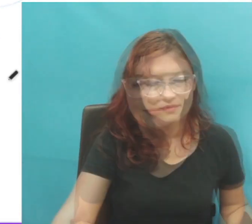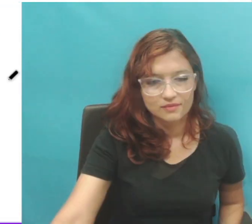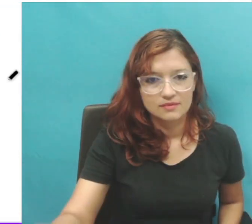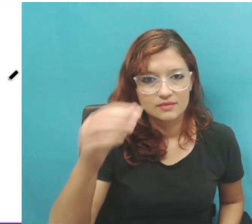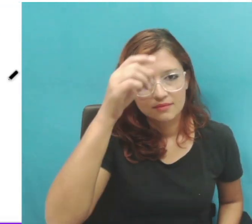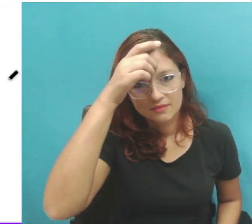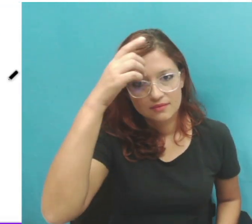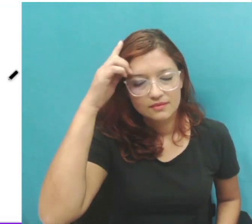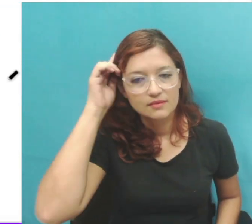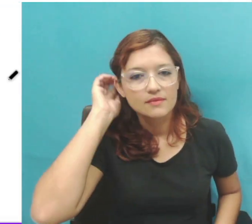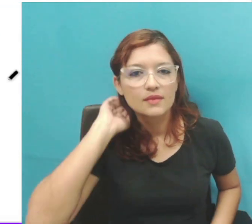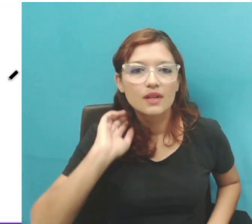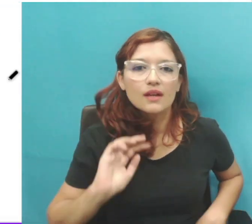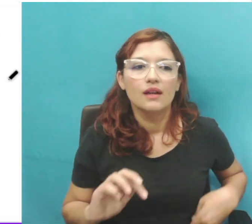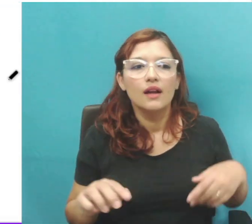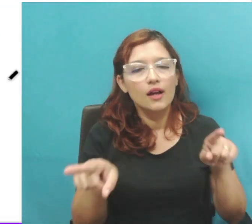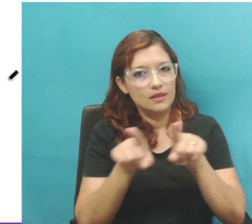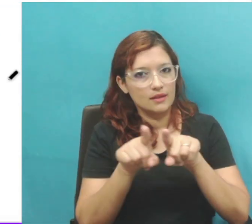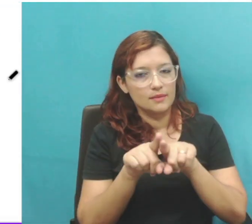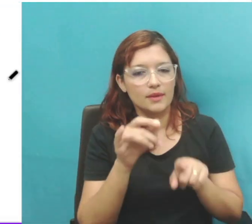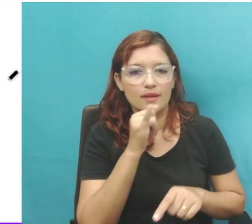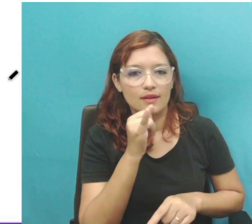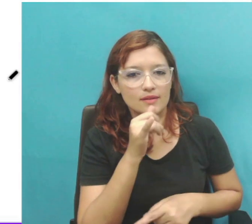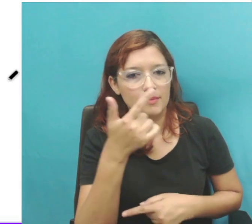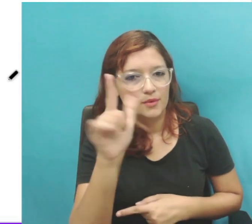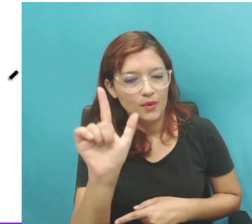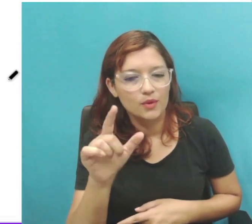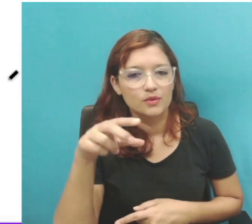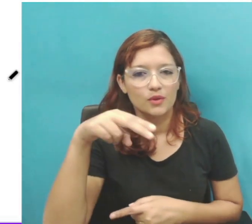aqui deixa pra lá.